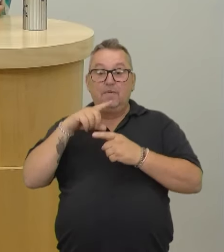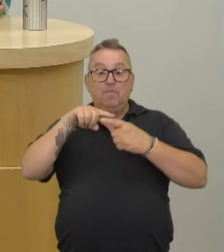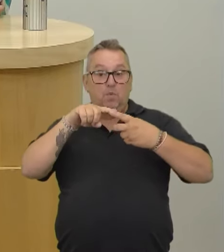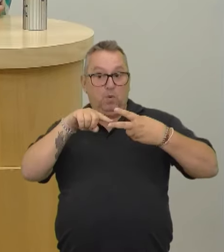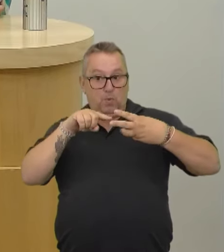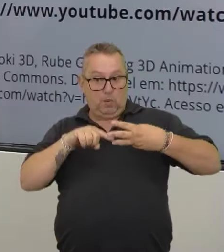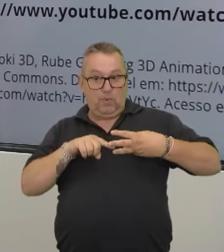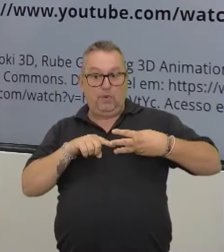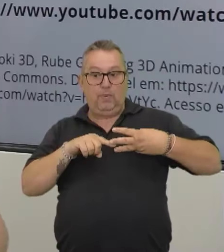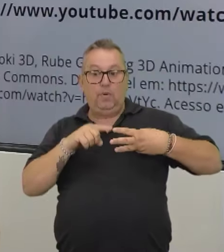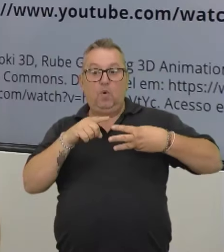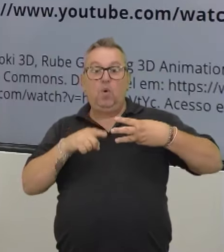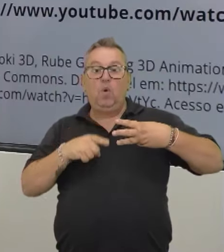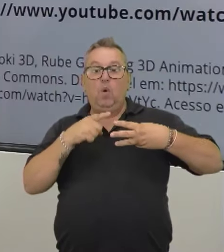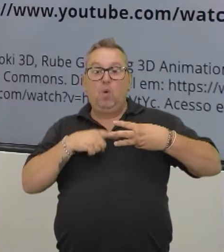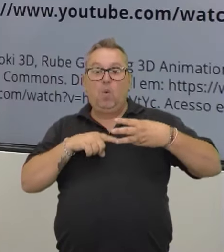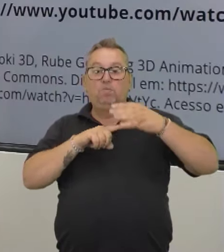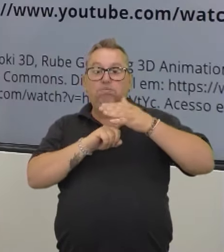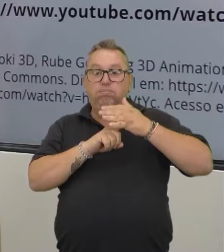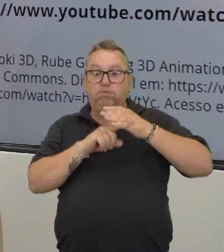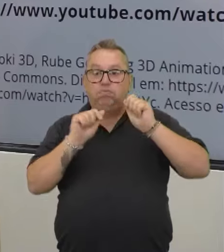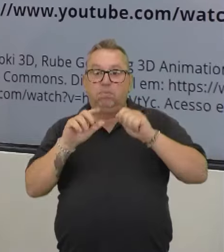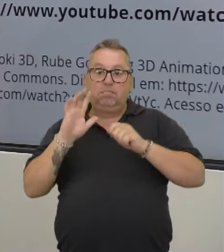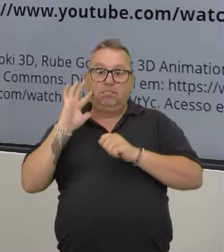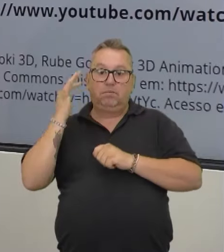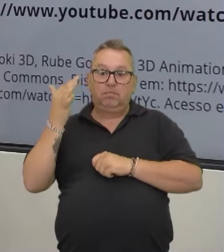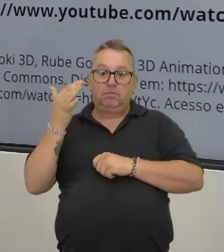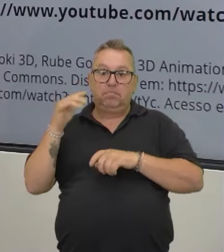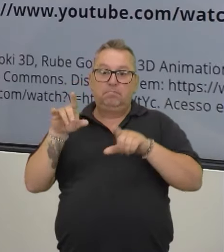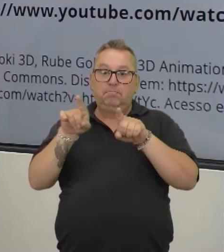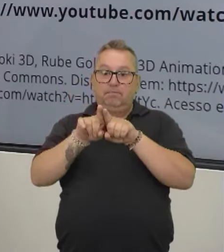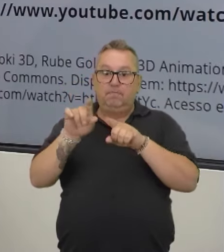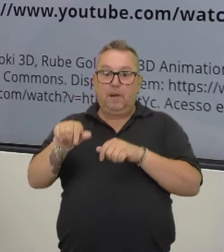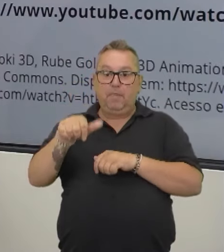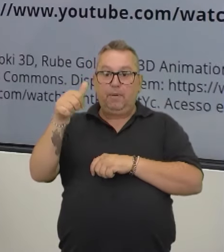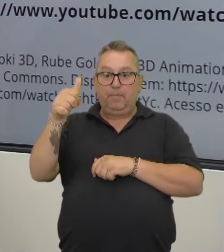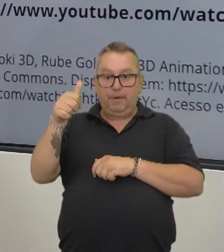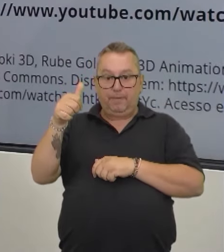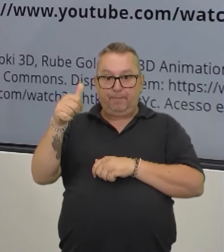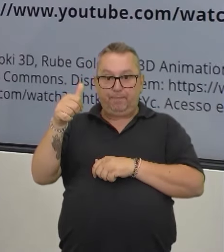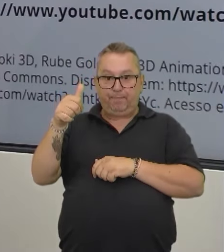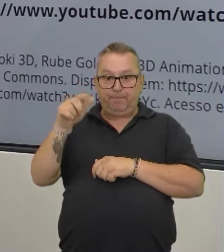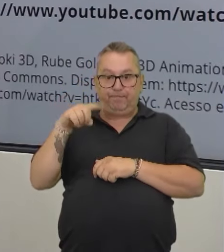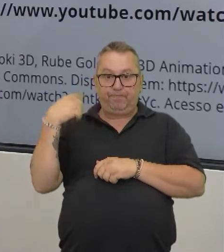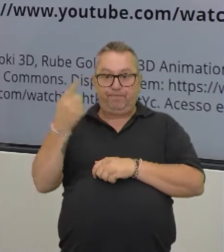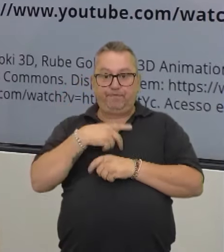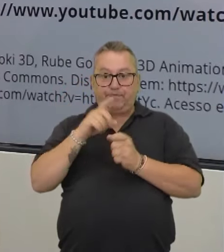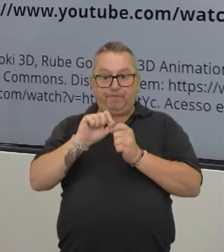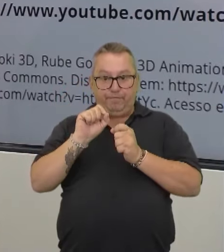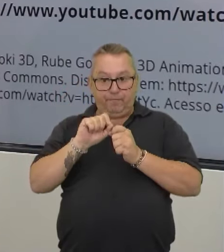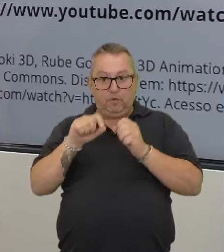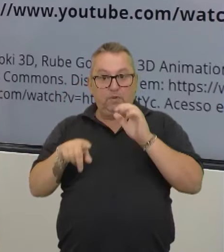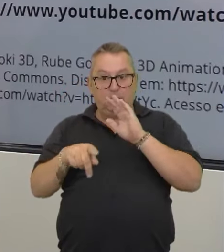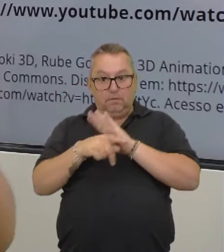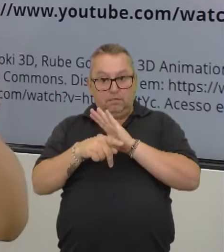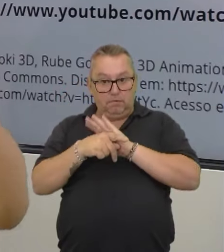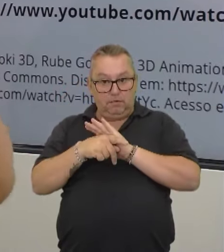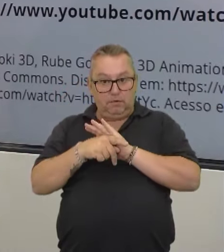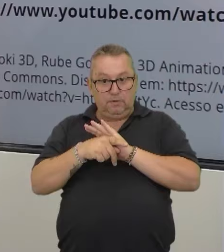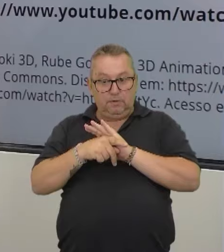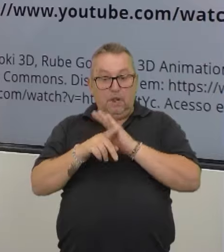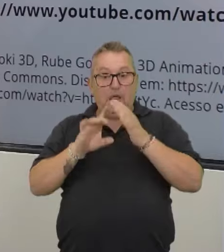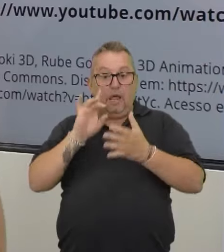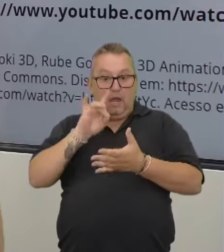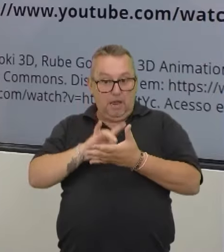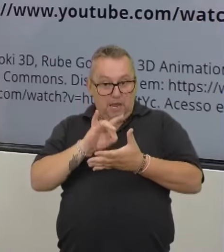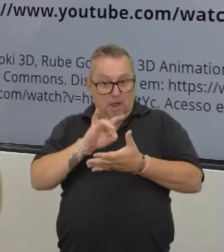de como essas máquinas de reação em cadeia podem funcionar. A primeira é a gente fazer essa máquina de reação em cadeia